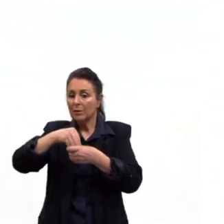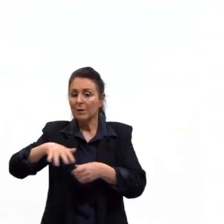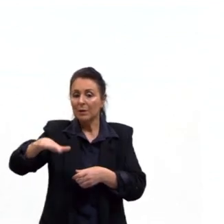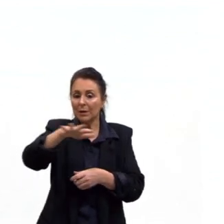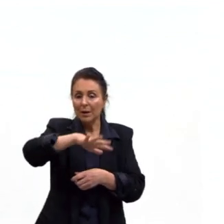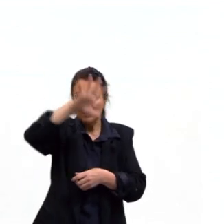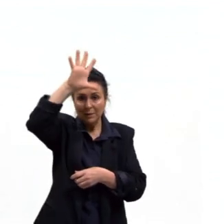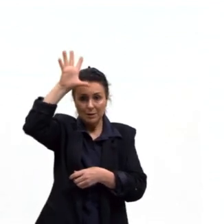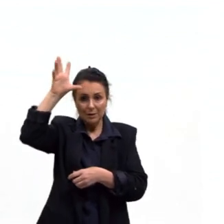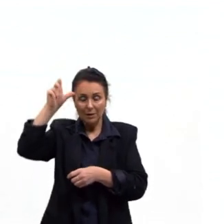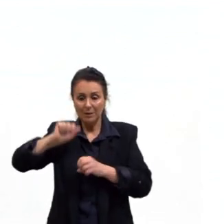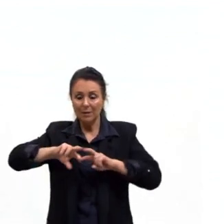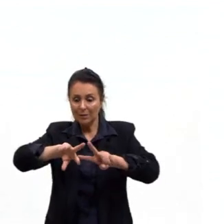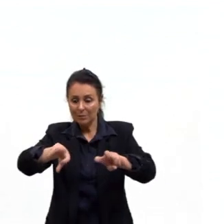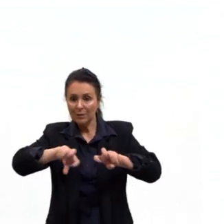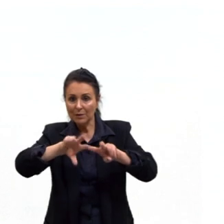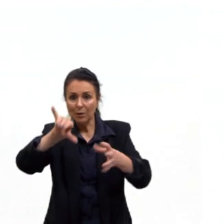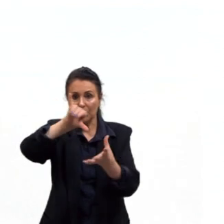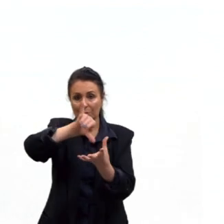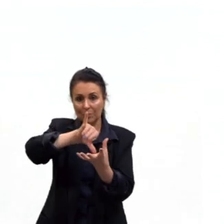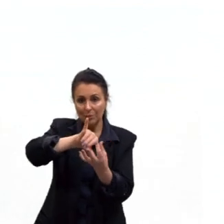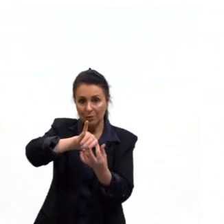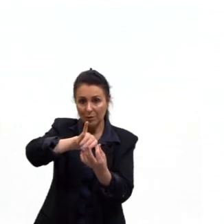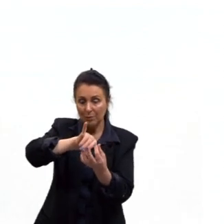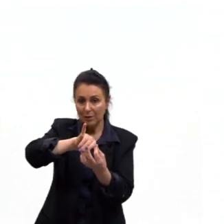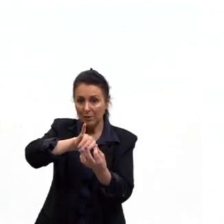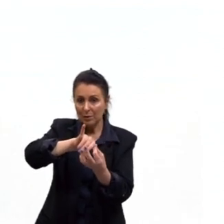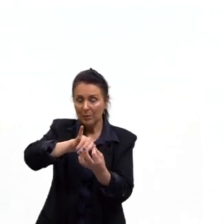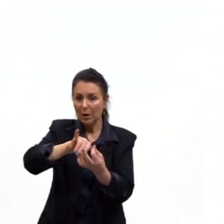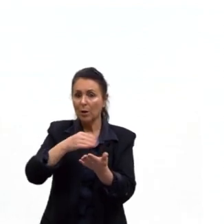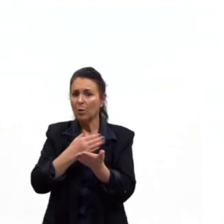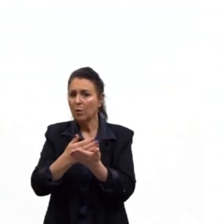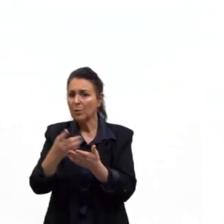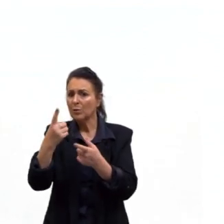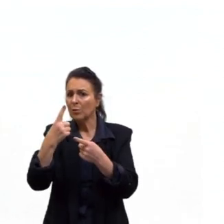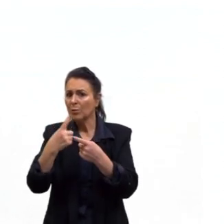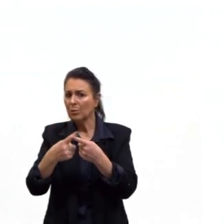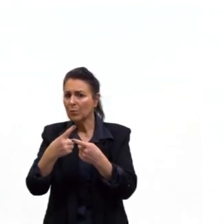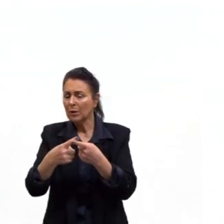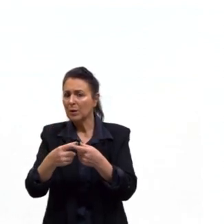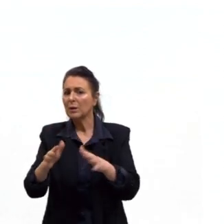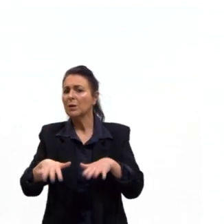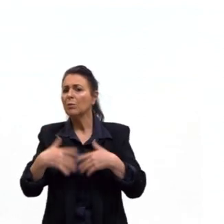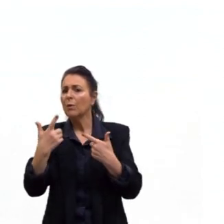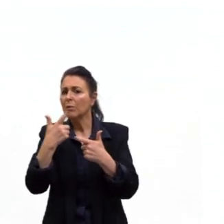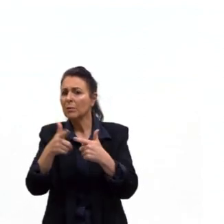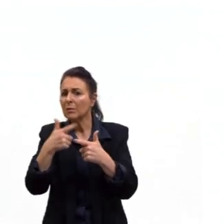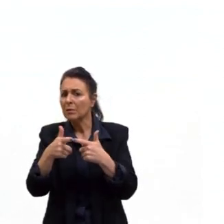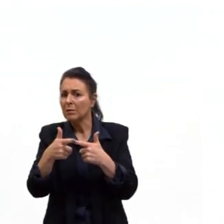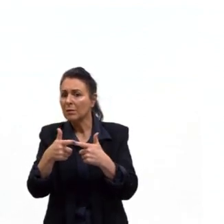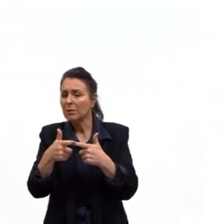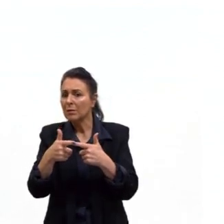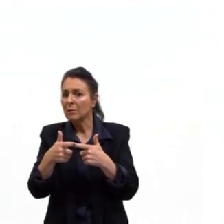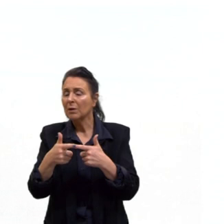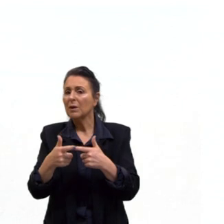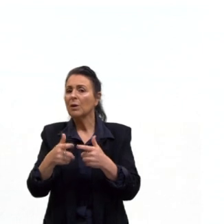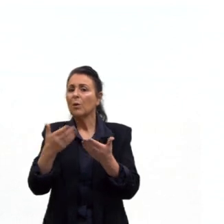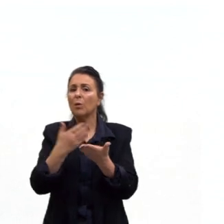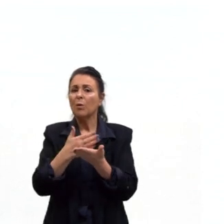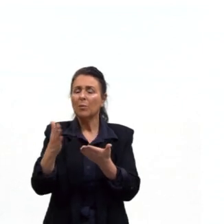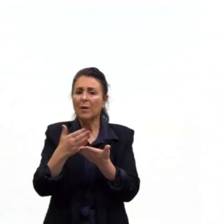áreas amazônicas a exploração capitalista tem e implicações problemáticas dentre elas a